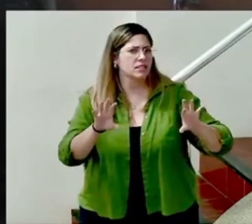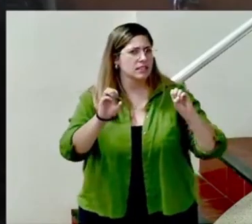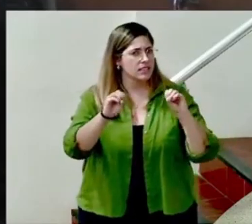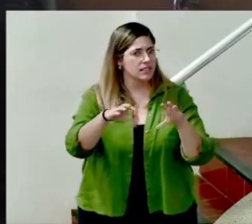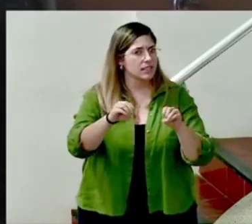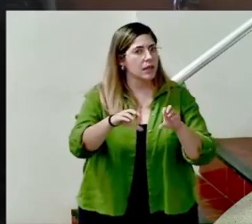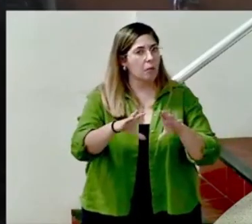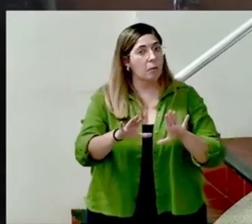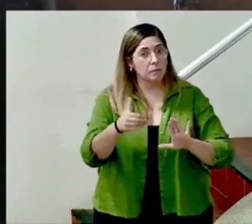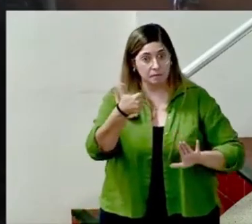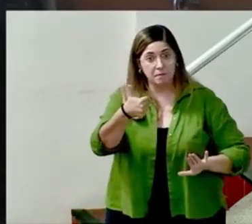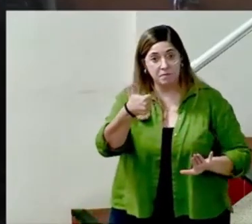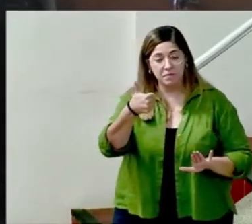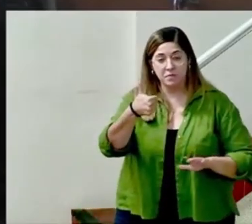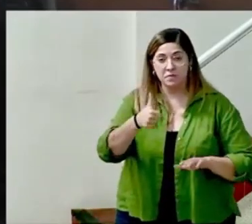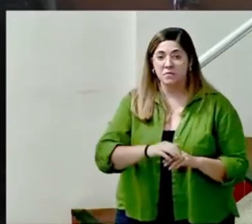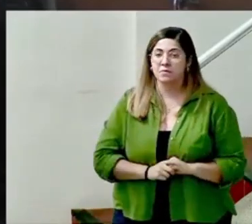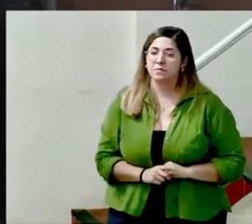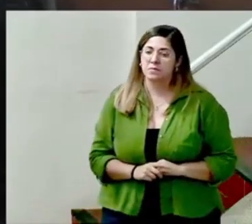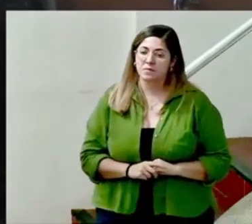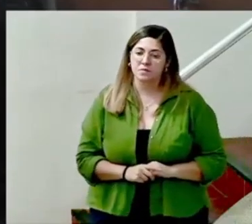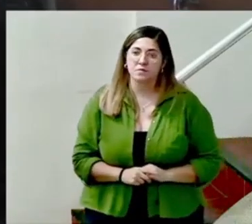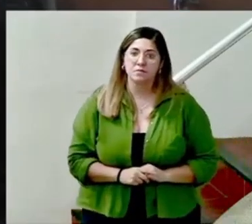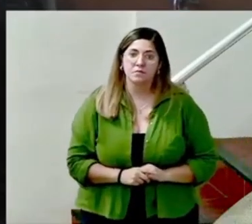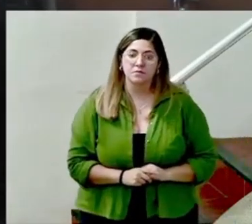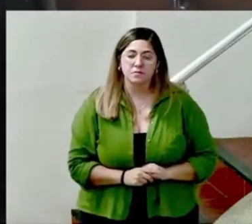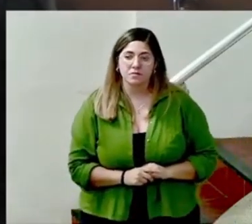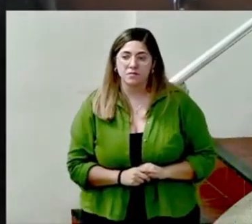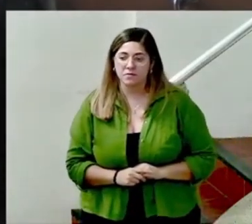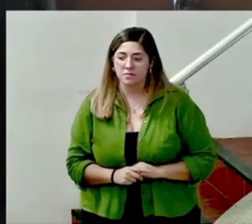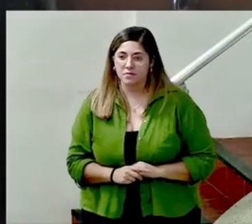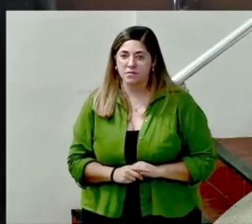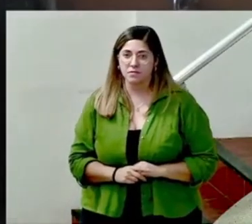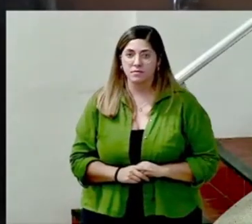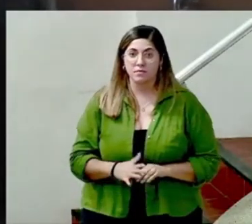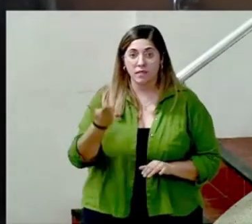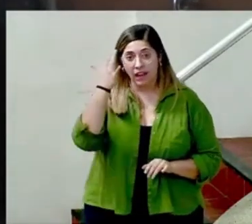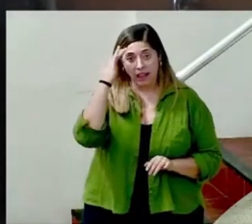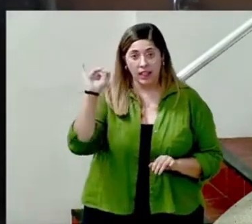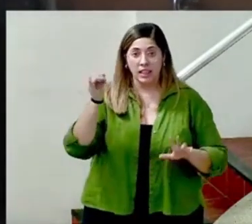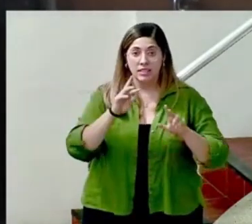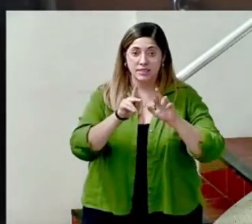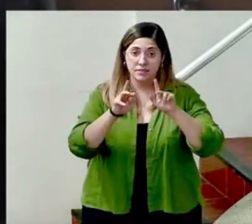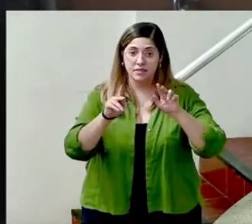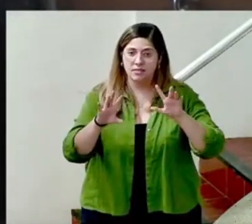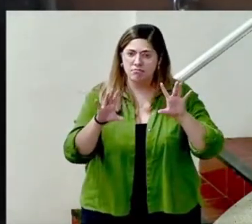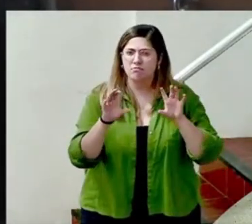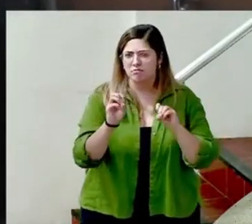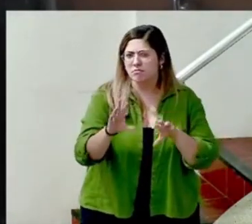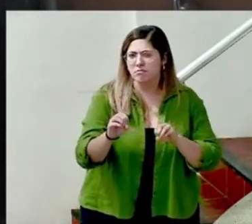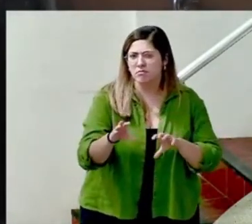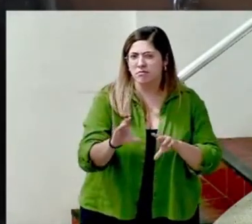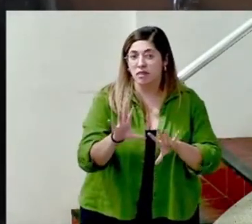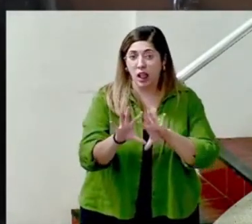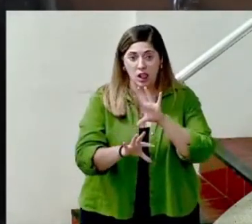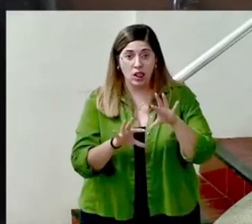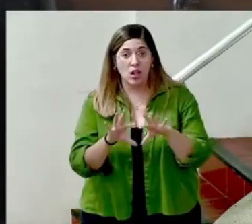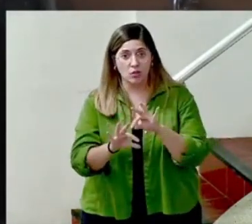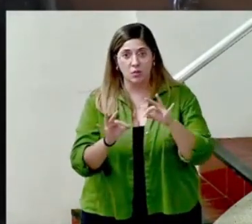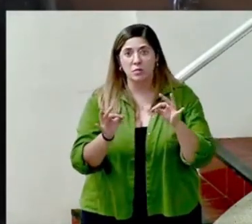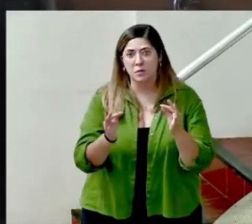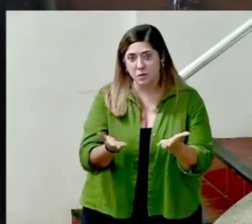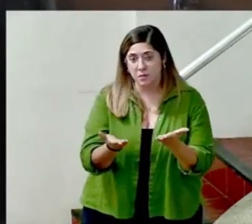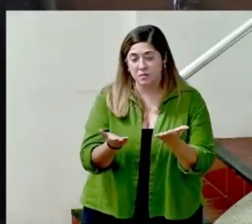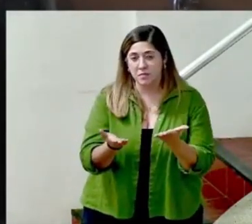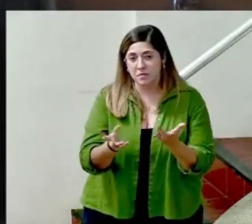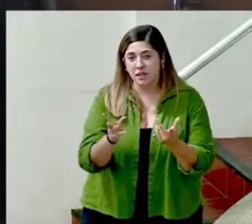diferentes, ou metáforas diferentes. A primeira metáfora foi a metáfora do tesouro. Agora estamos falando